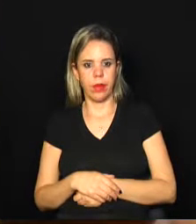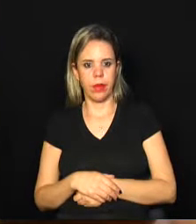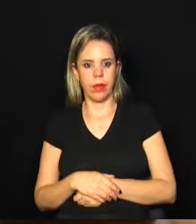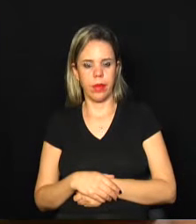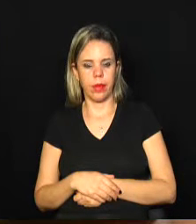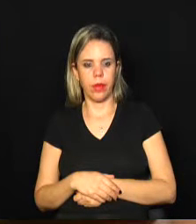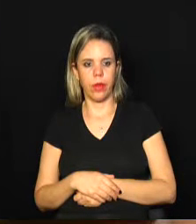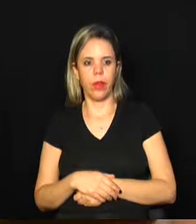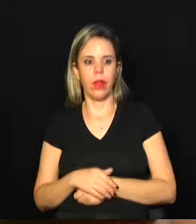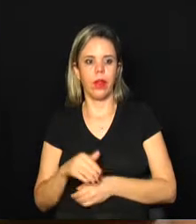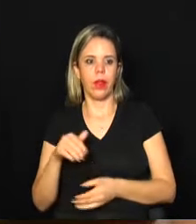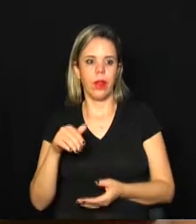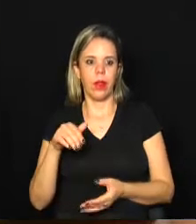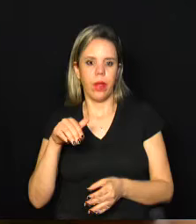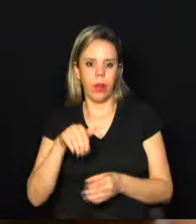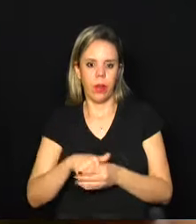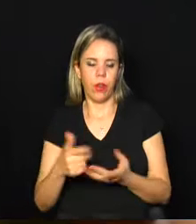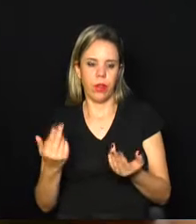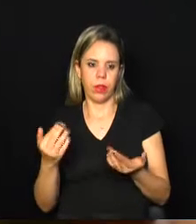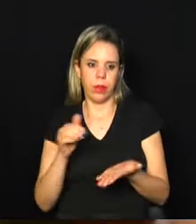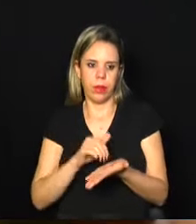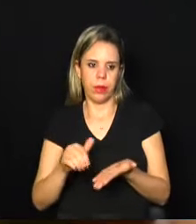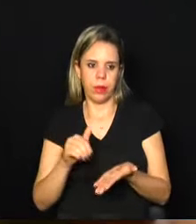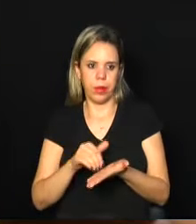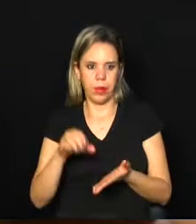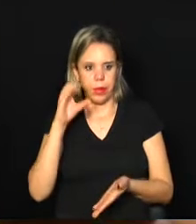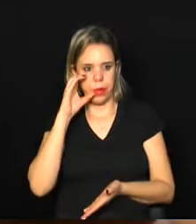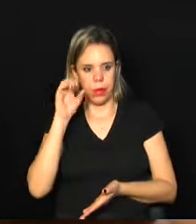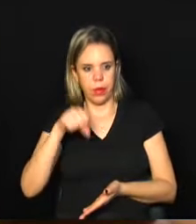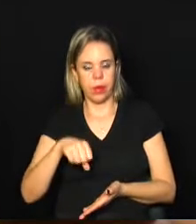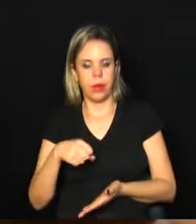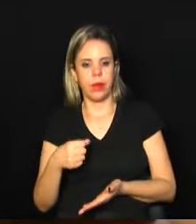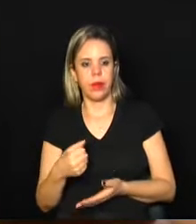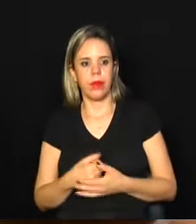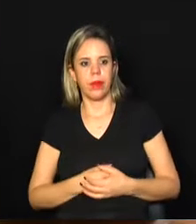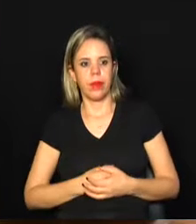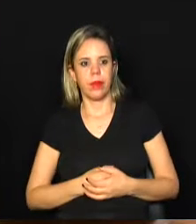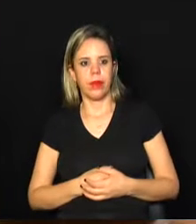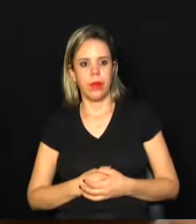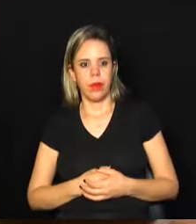eu acompanho o voto do relator riscar ciro.sim